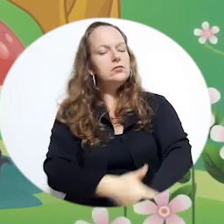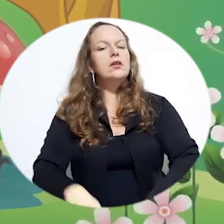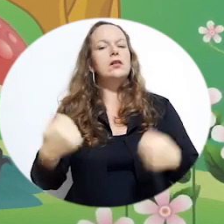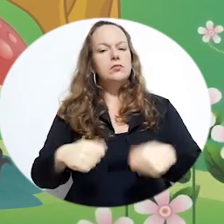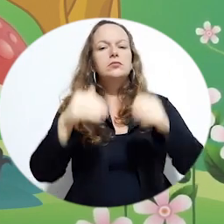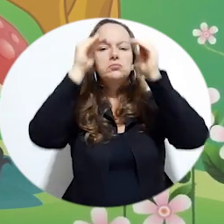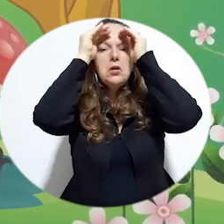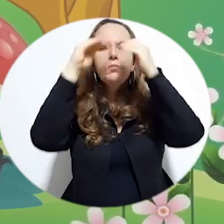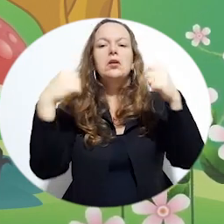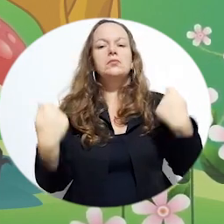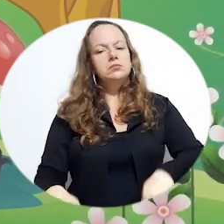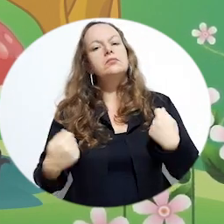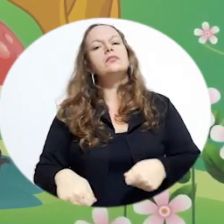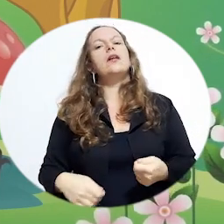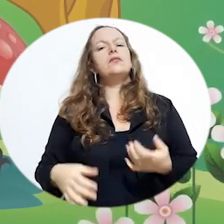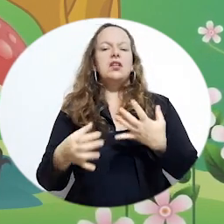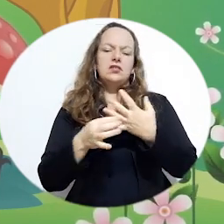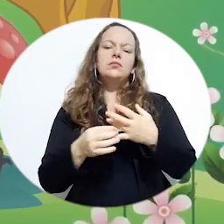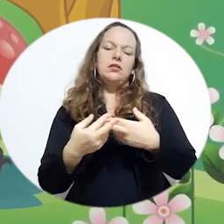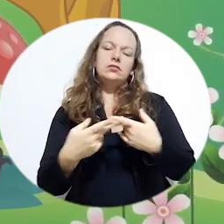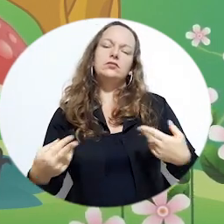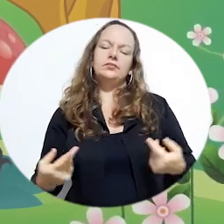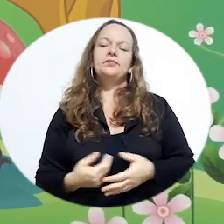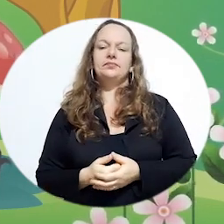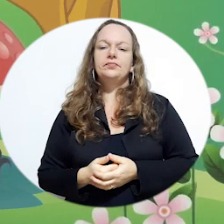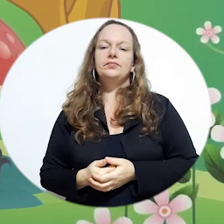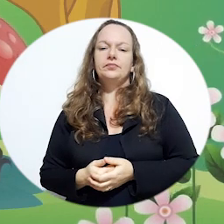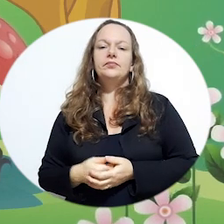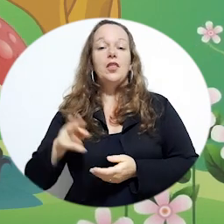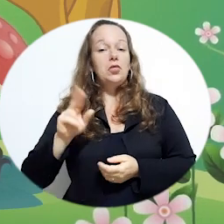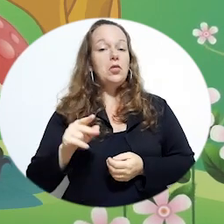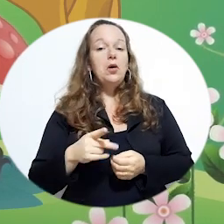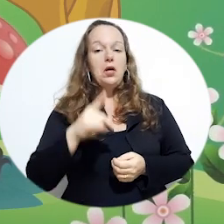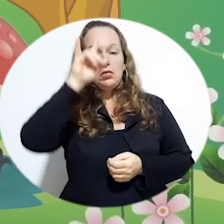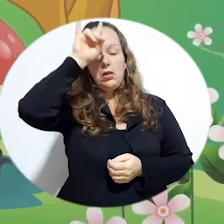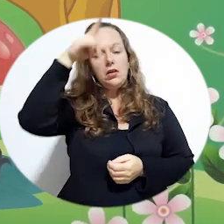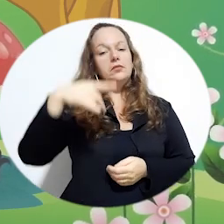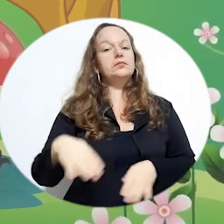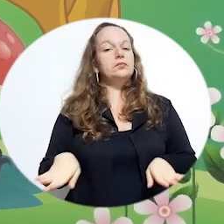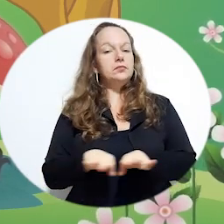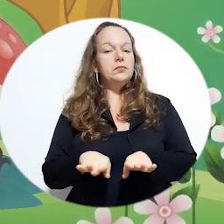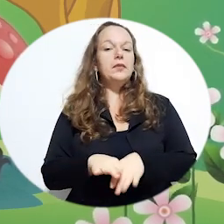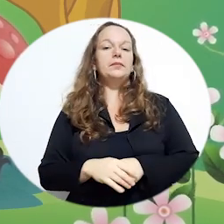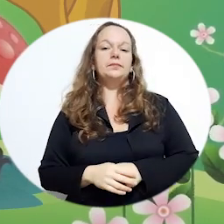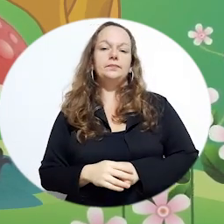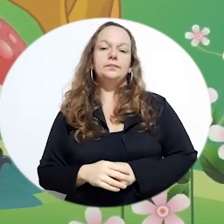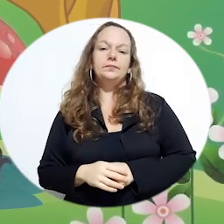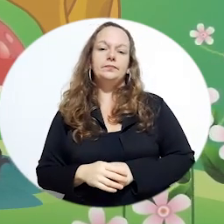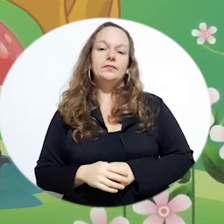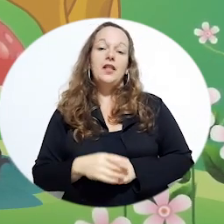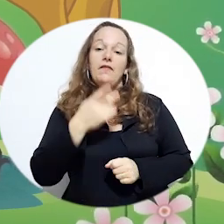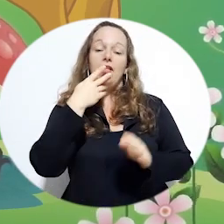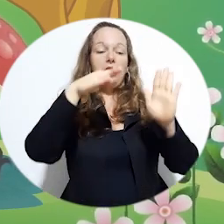namorada. Ou num casamento, o homem não pode trair a mulher e a mulher não pode trair o homem. Então,